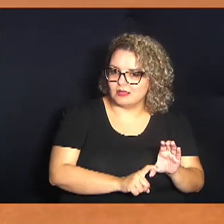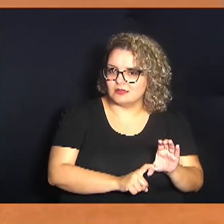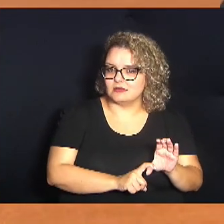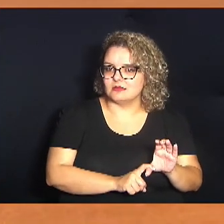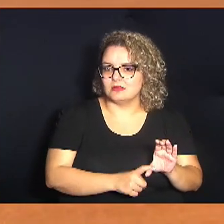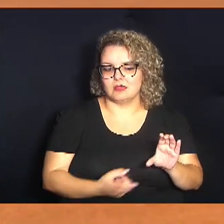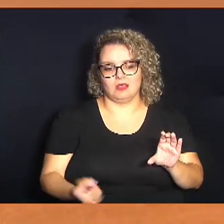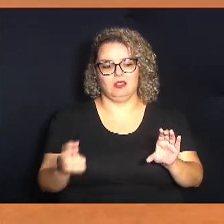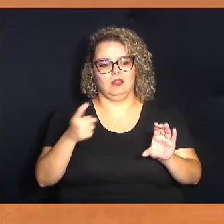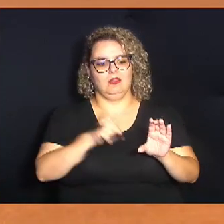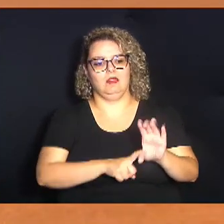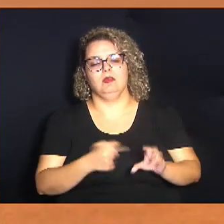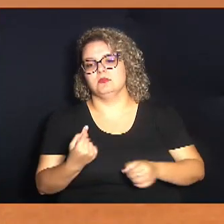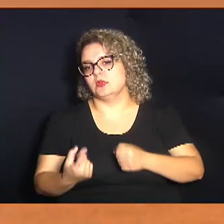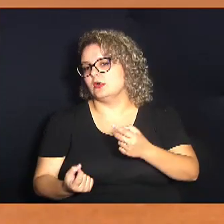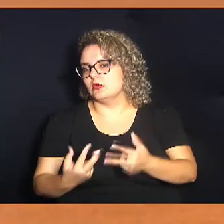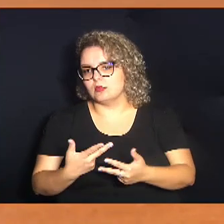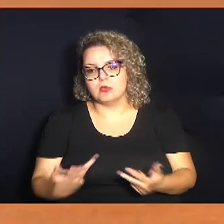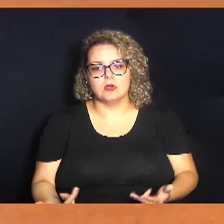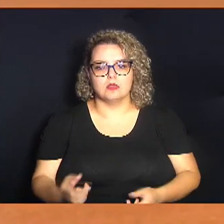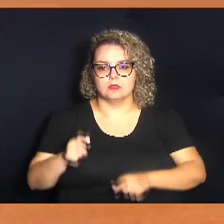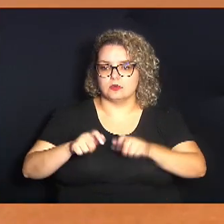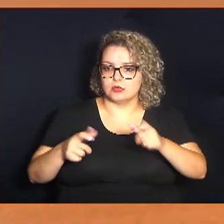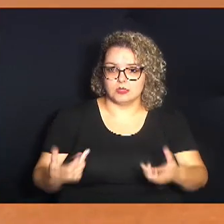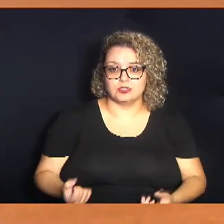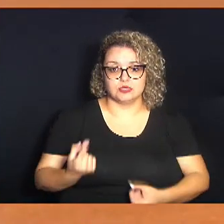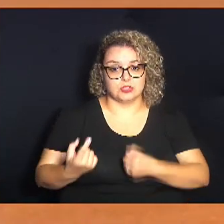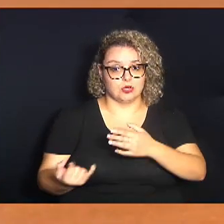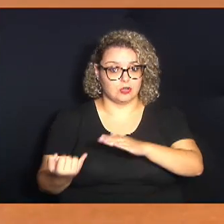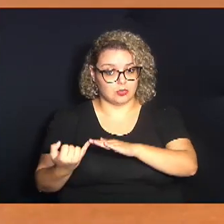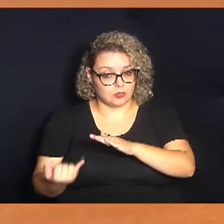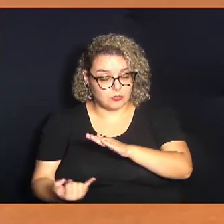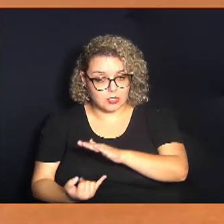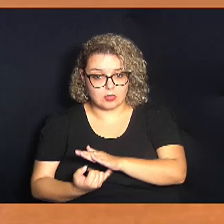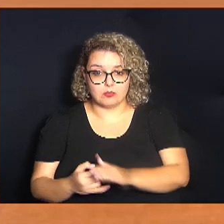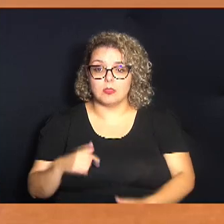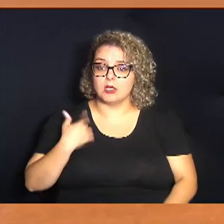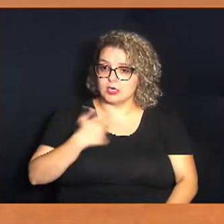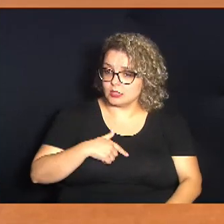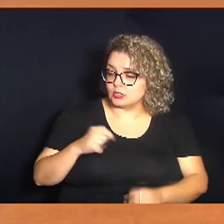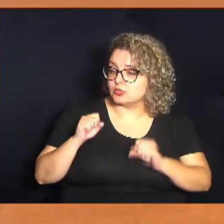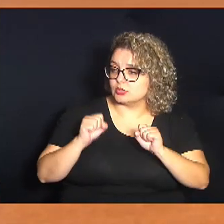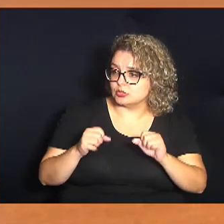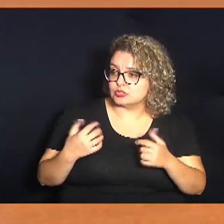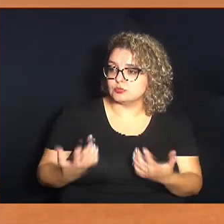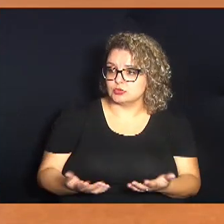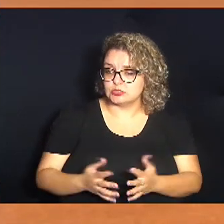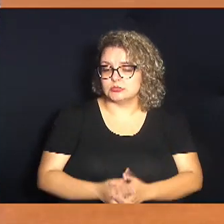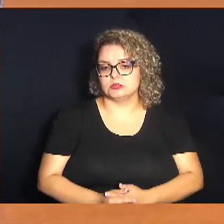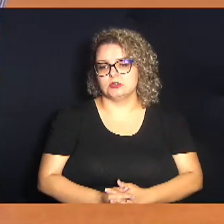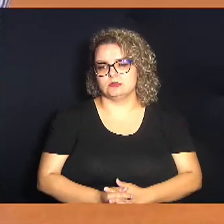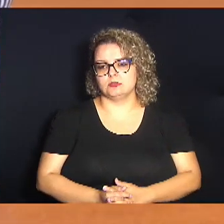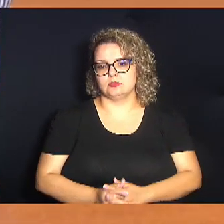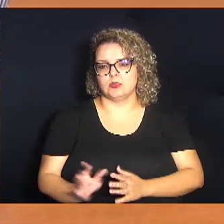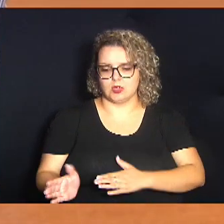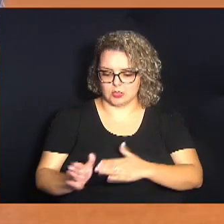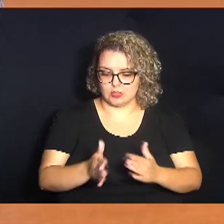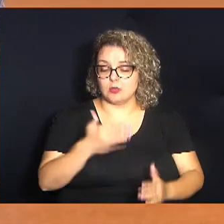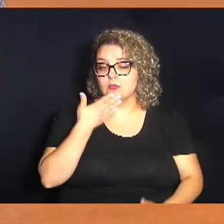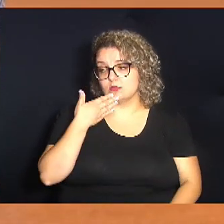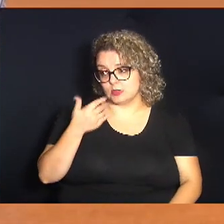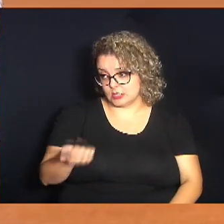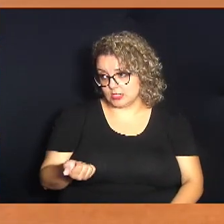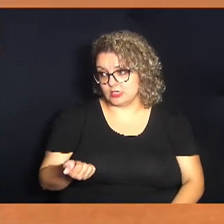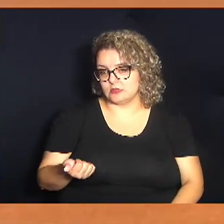dependem de alguma coisa, de alguém, de alguma instituição, para que a gente possa caminhar, melhorar